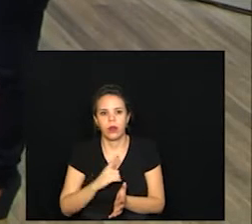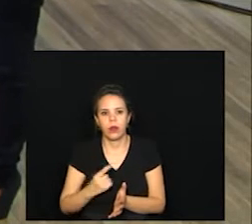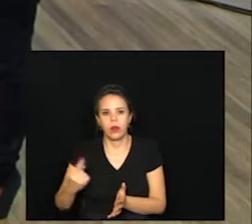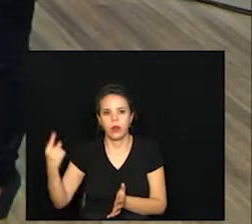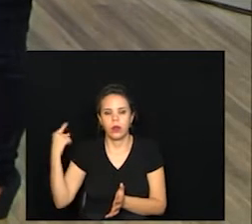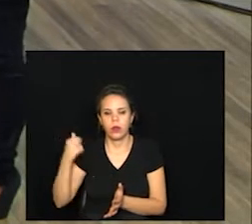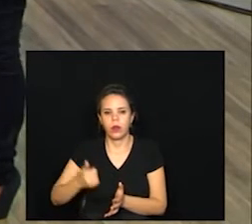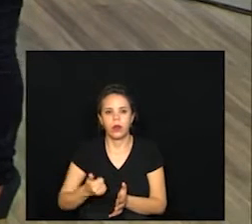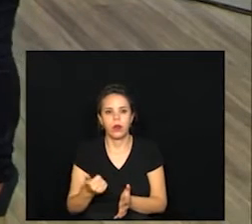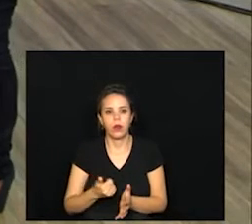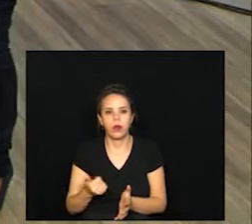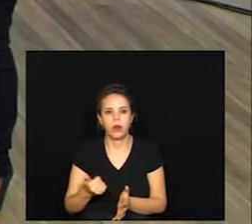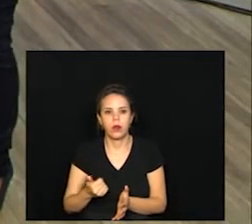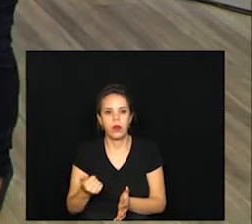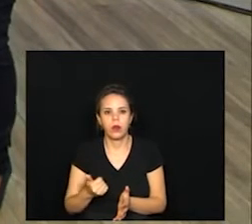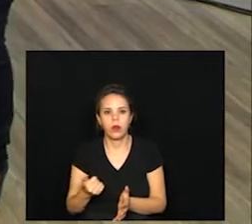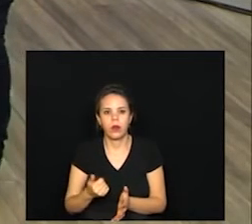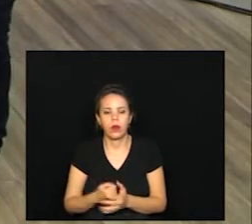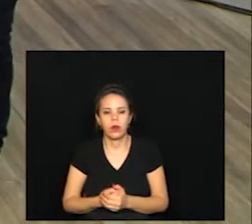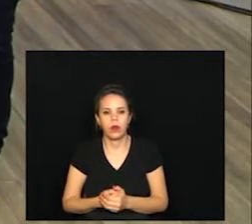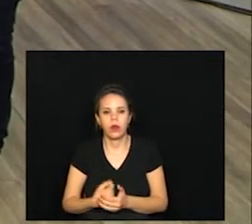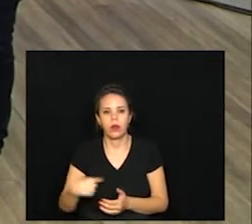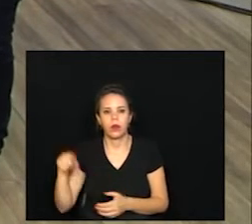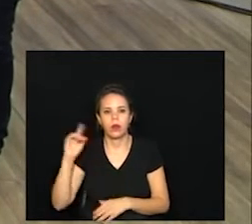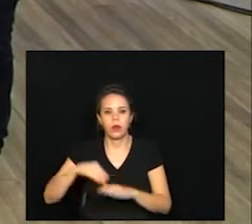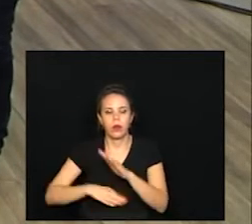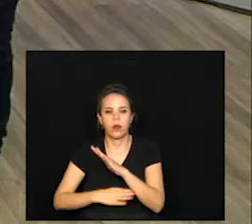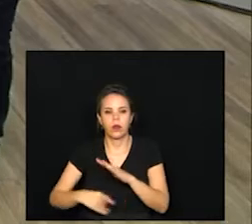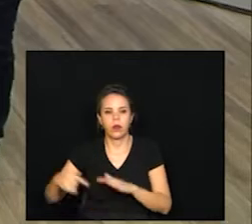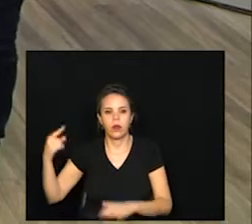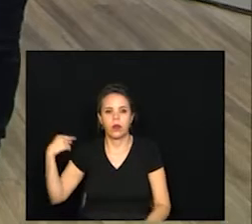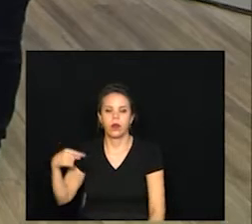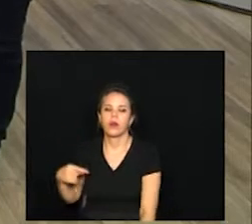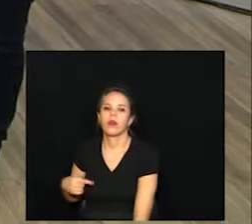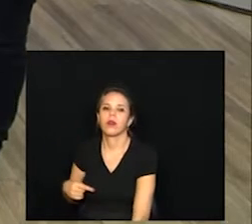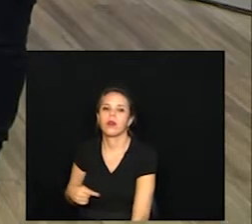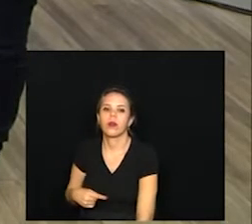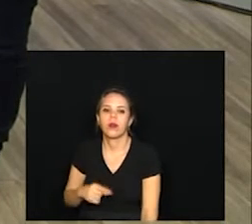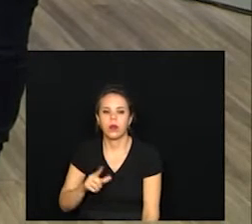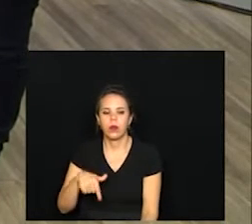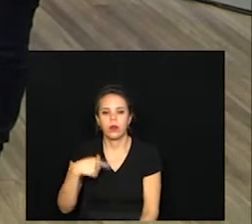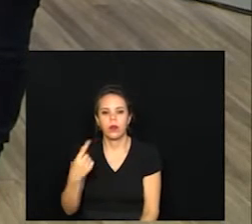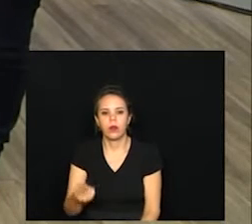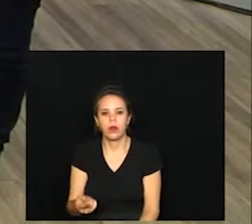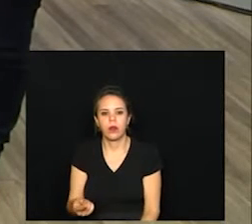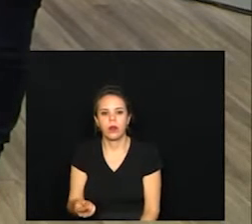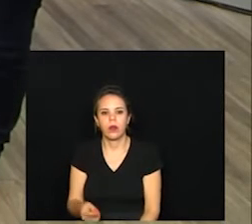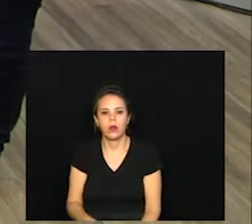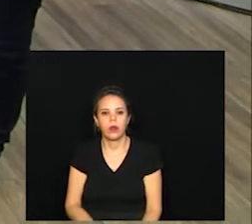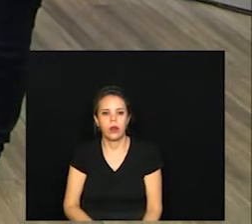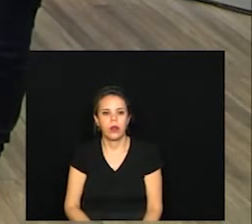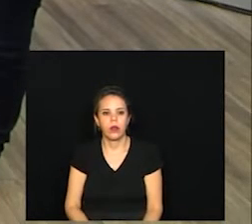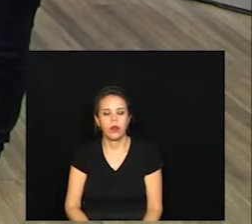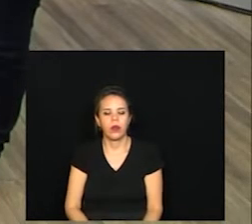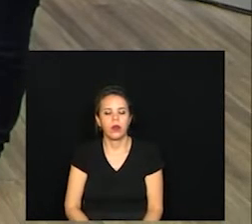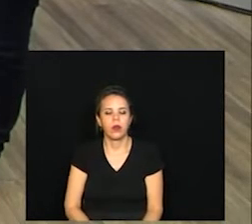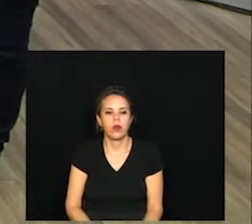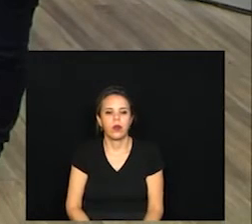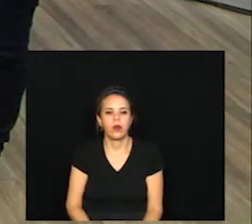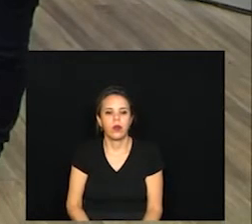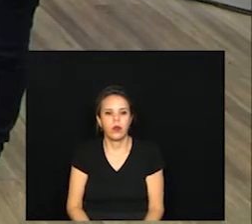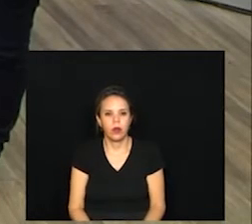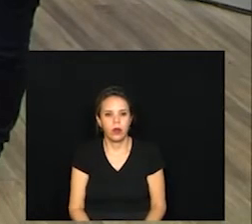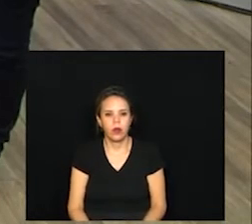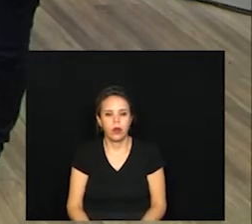uma primeira edição na legislatura passada, porque foi logo quando o Poupa Tempo do centro ali da Francisco Glicério